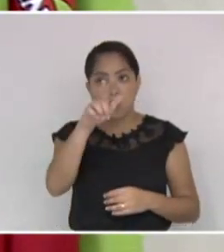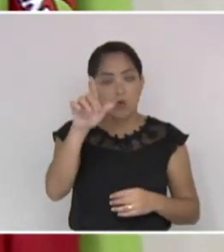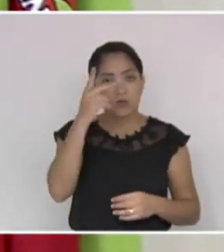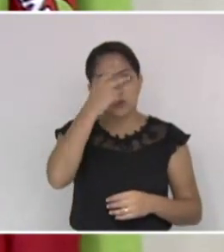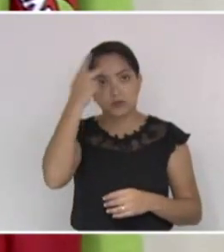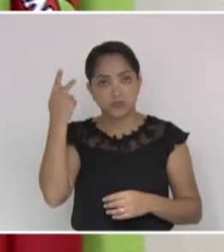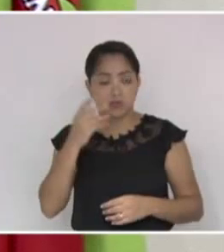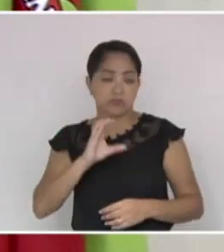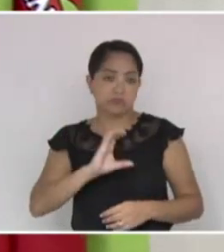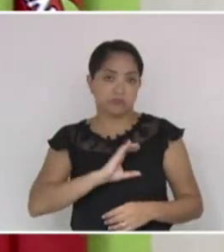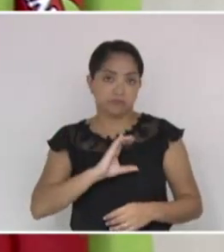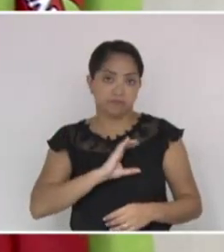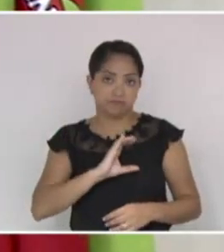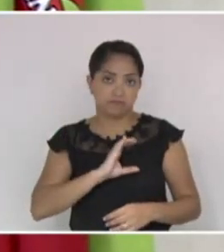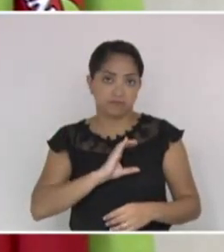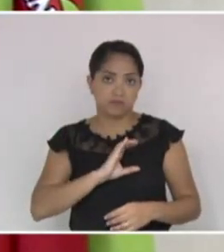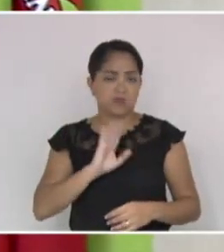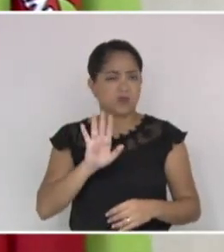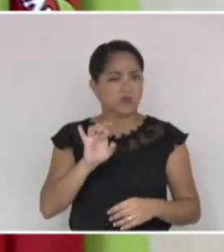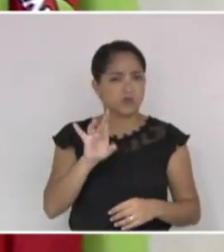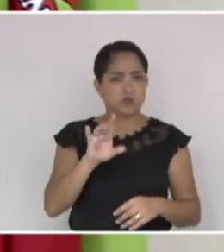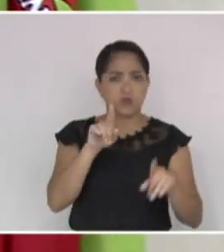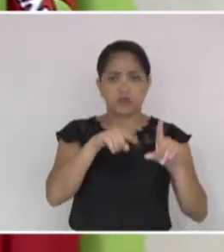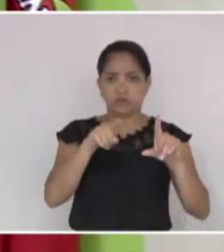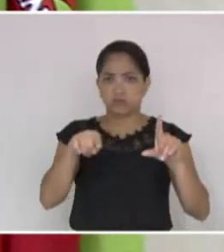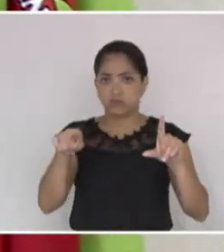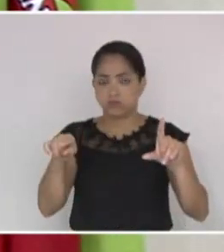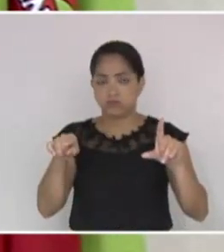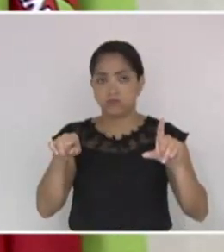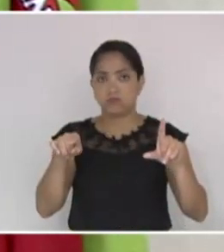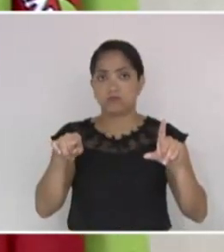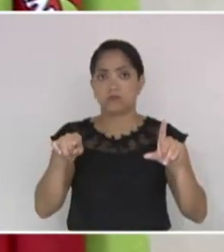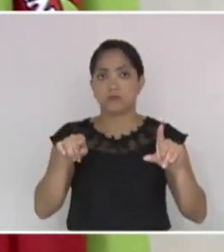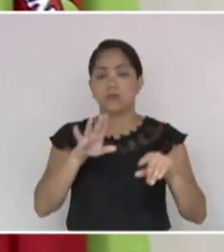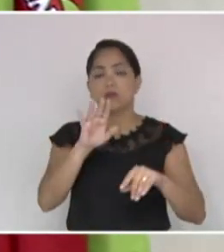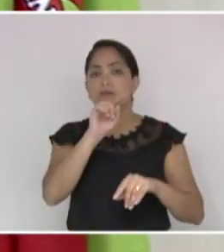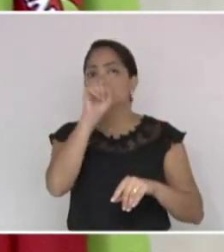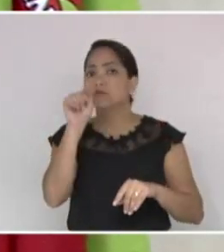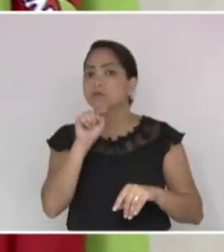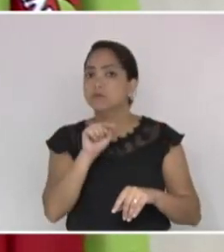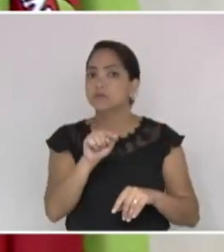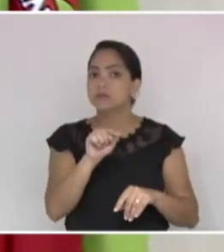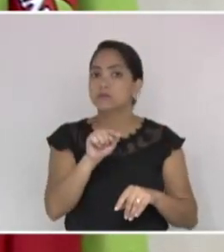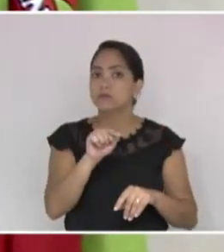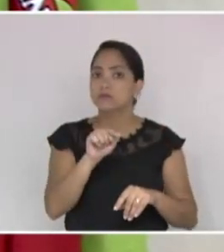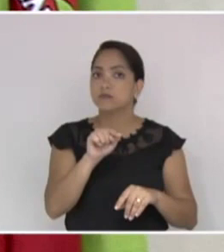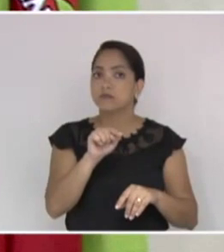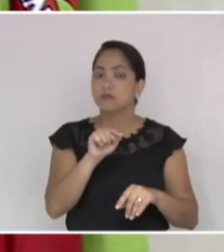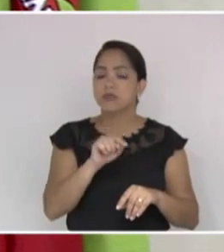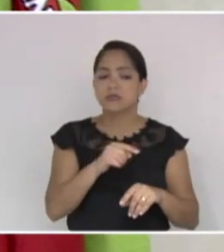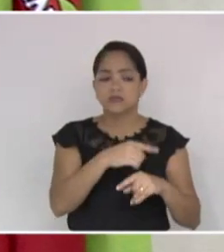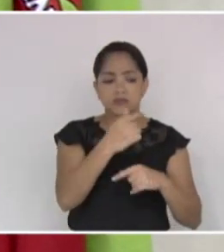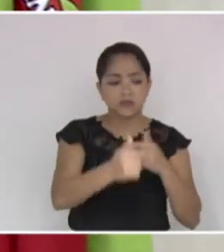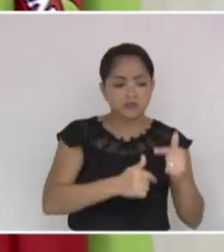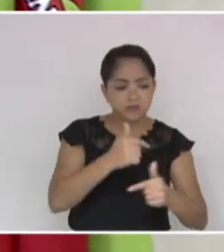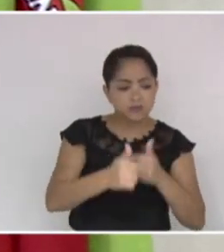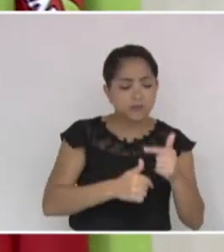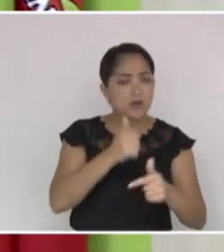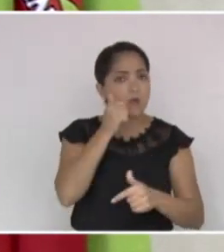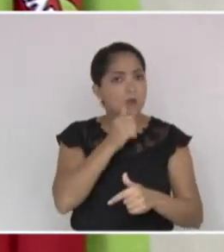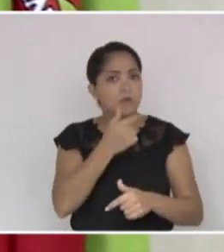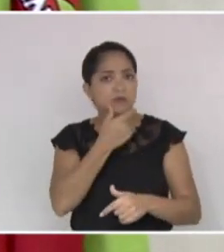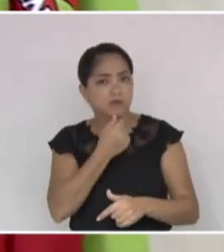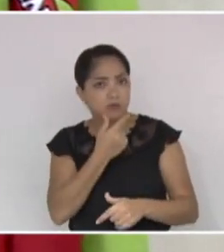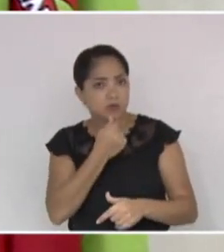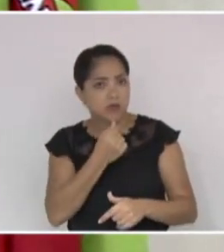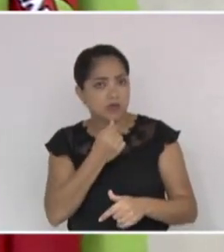é apenas um dado, mas a pergunta que fica é a seguinte: será que os nossos trabalhadores e trabalhadoras vão se aposentar